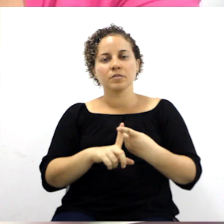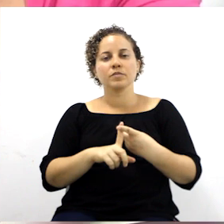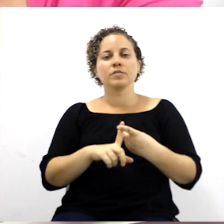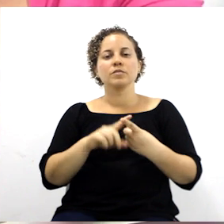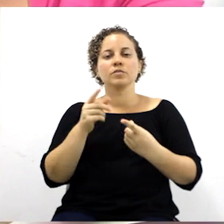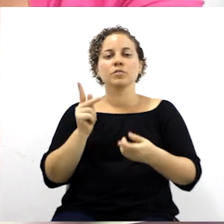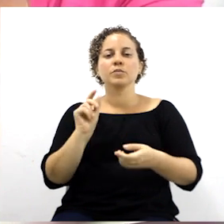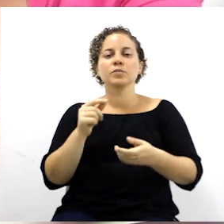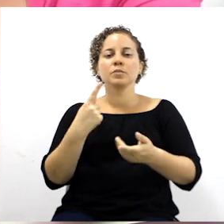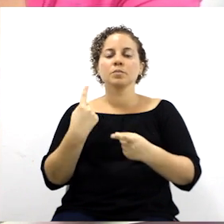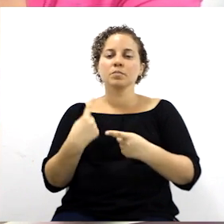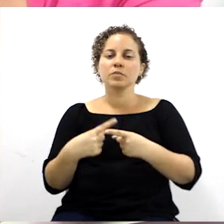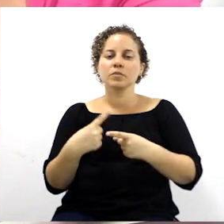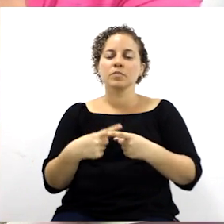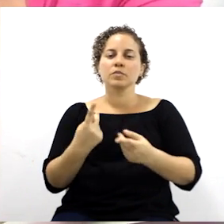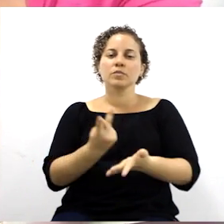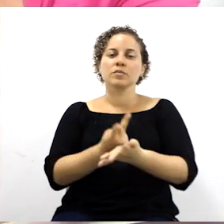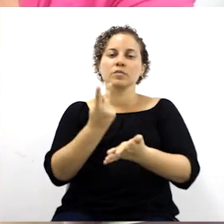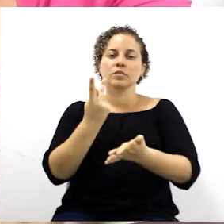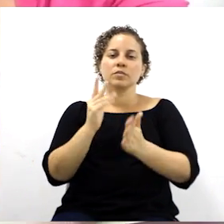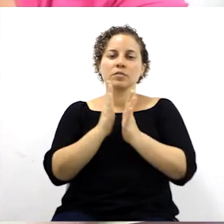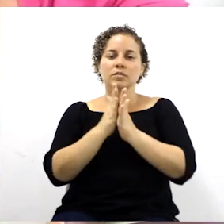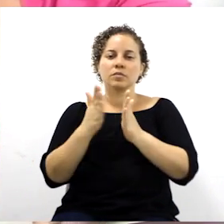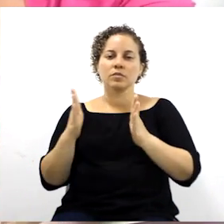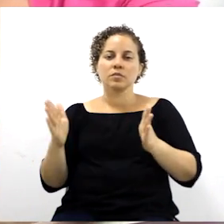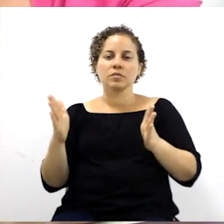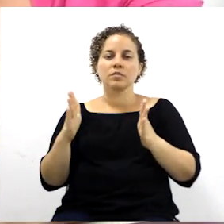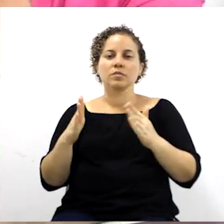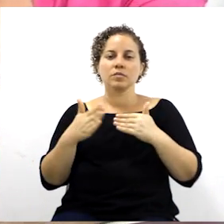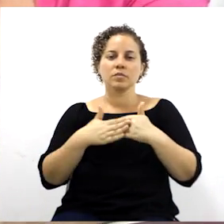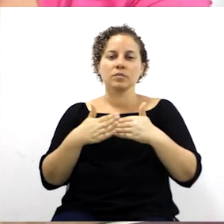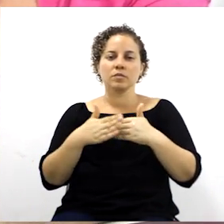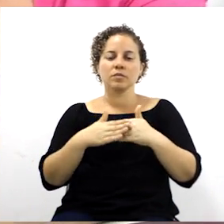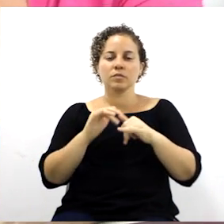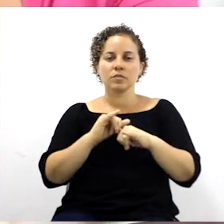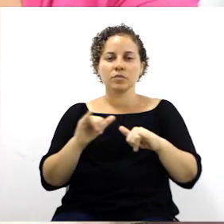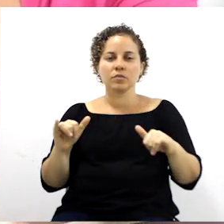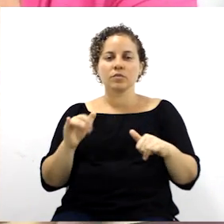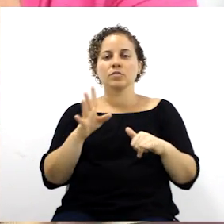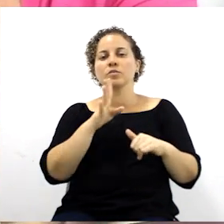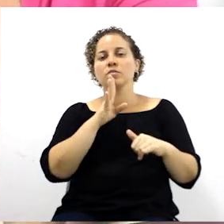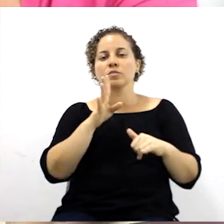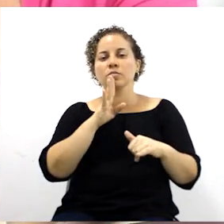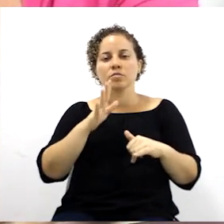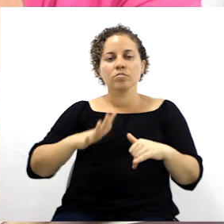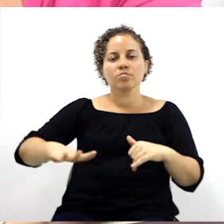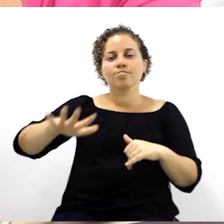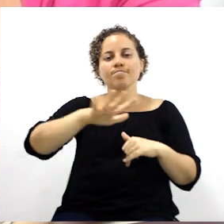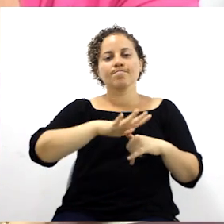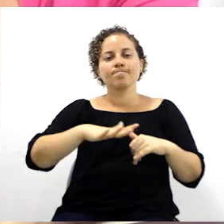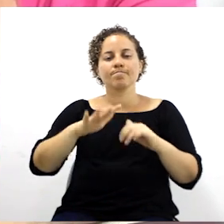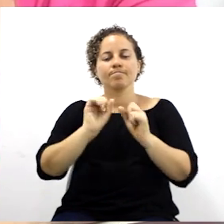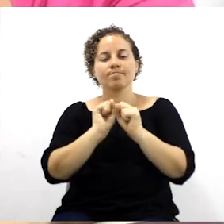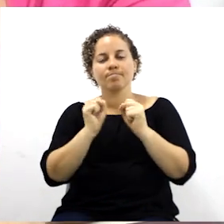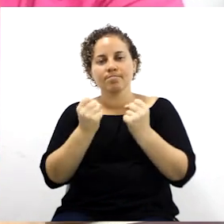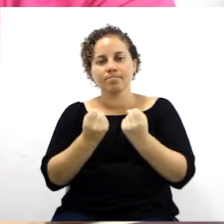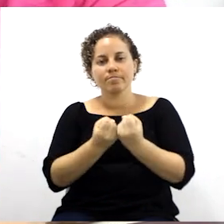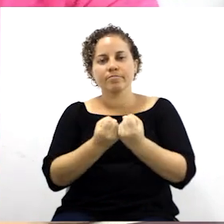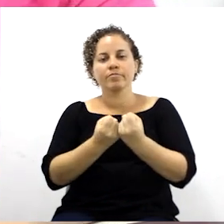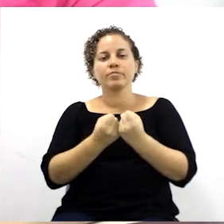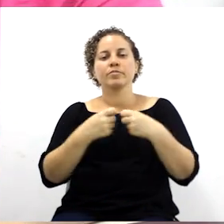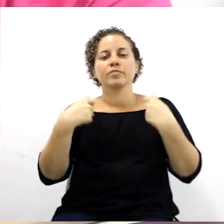nas bibliotecas? A ideia é dinamizar a mediação da informação e do conhecimento nos diversos atores sociais. Ou seja,